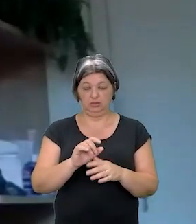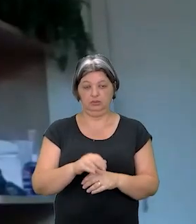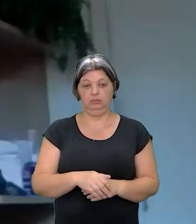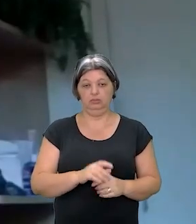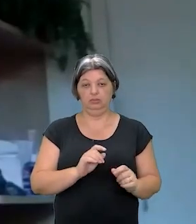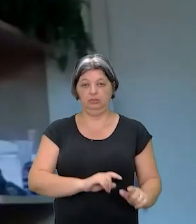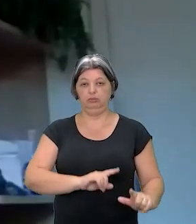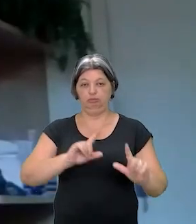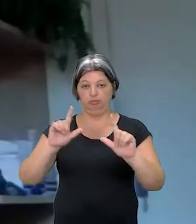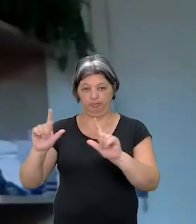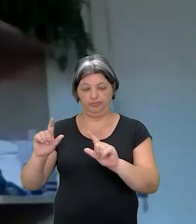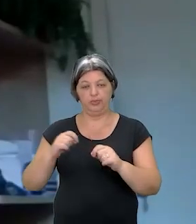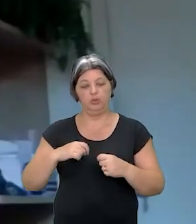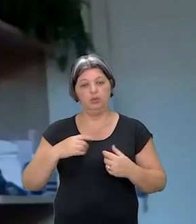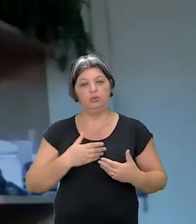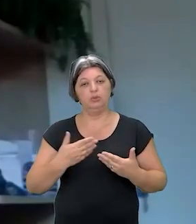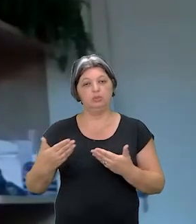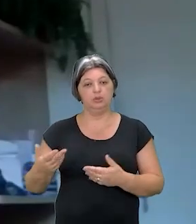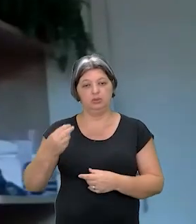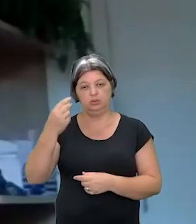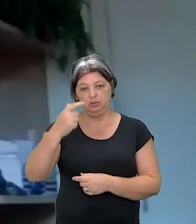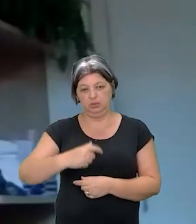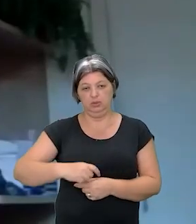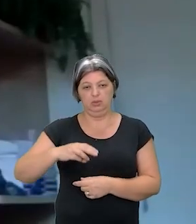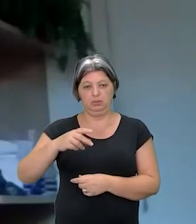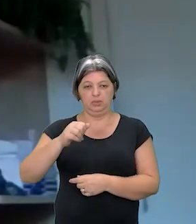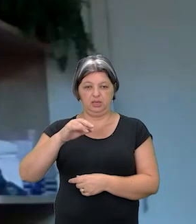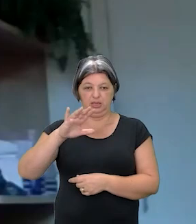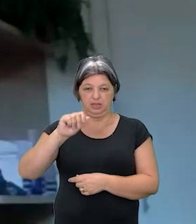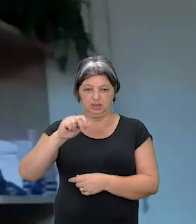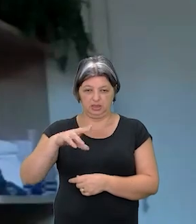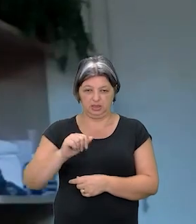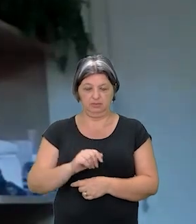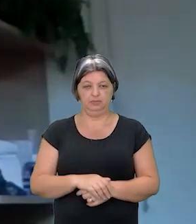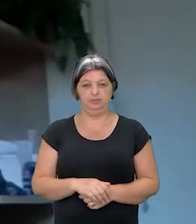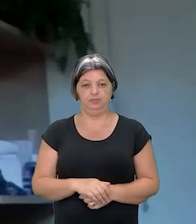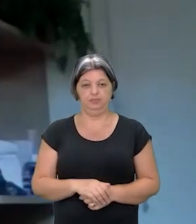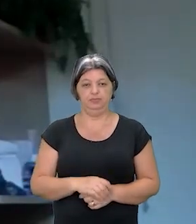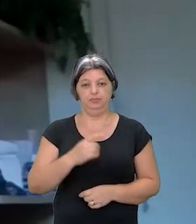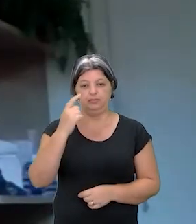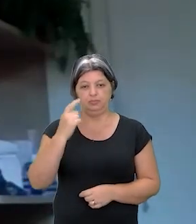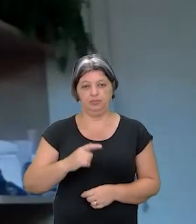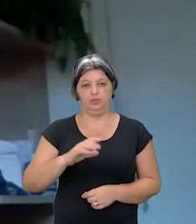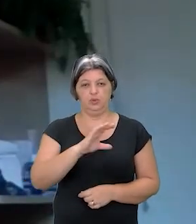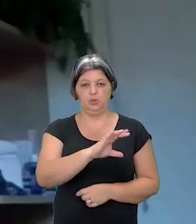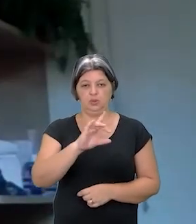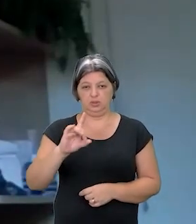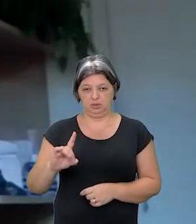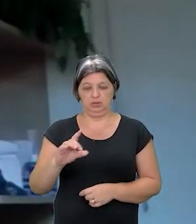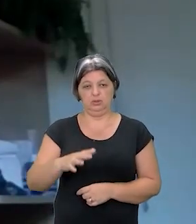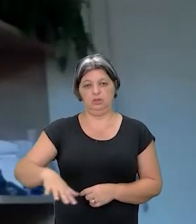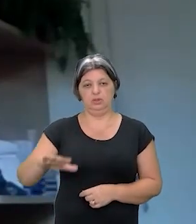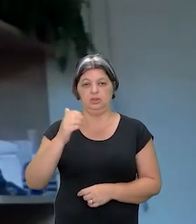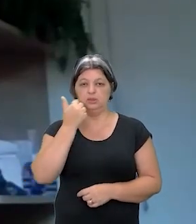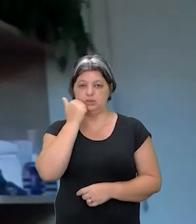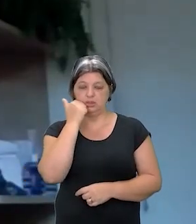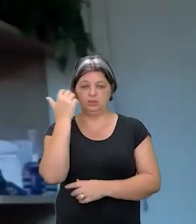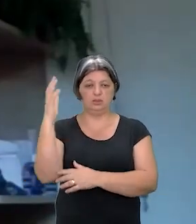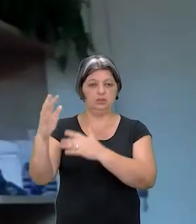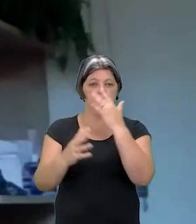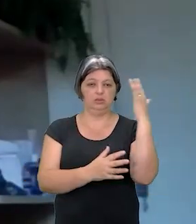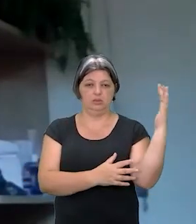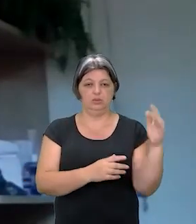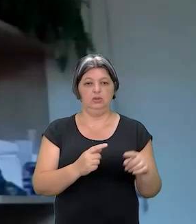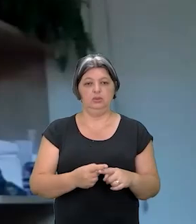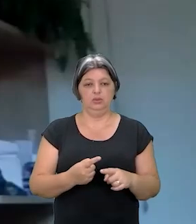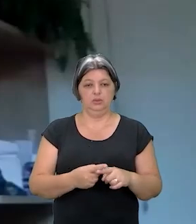hoje, eu quero me apresentar. Eu me chamo Mariana Tambellini Faustino. Sou coordenadora da área de Ciências da Natureza para o Programa de Recuperação